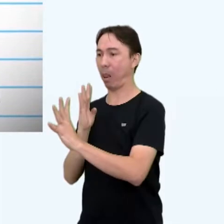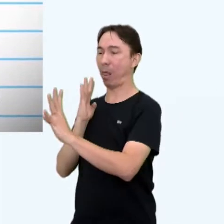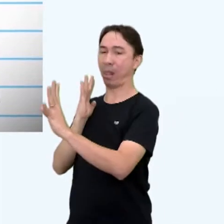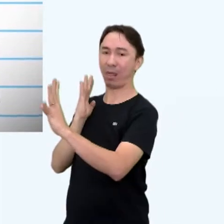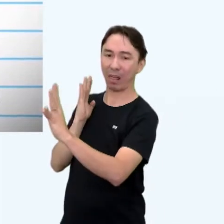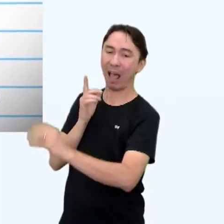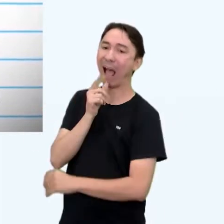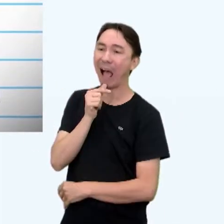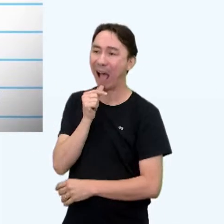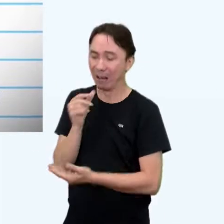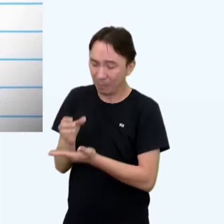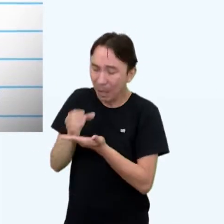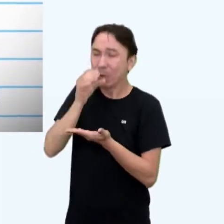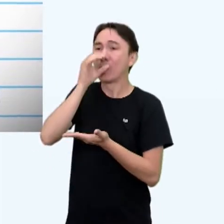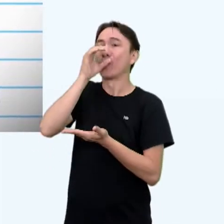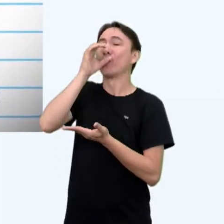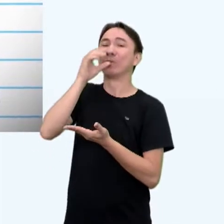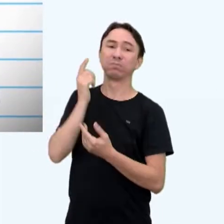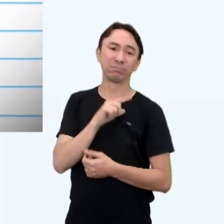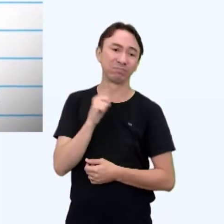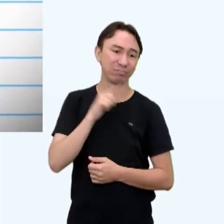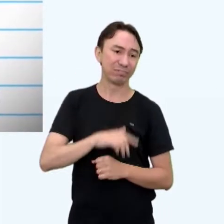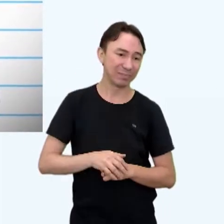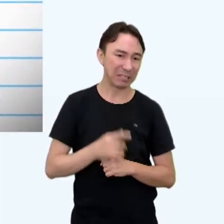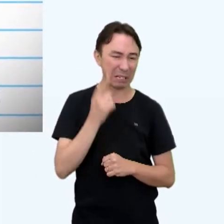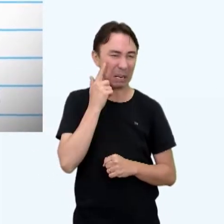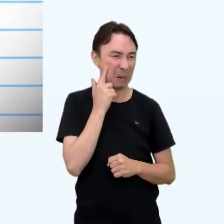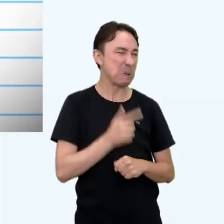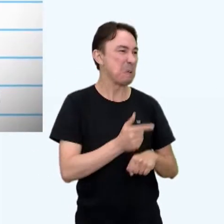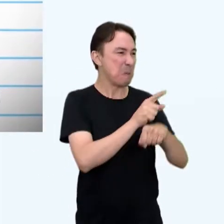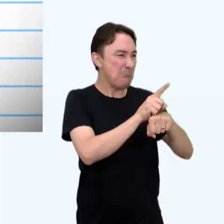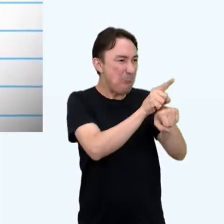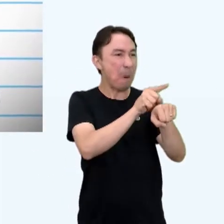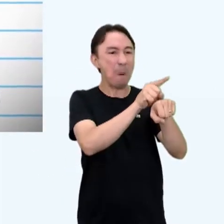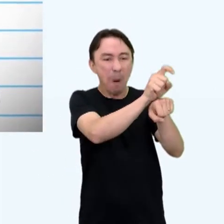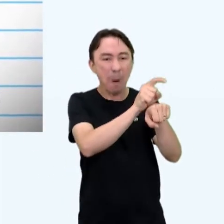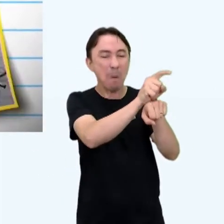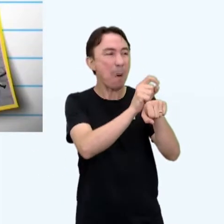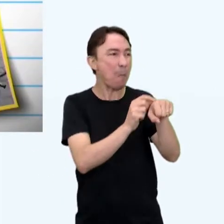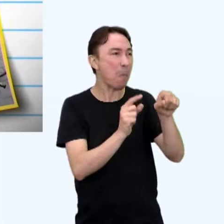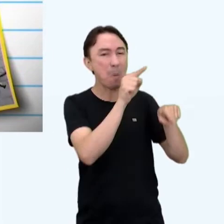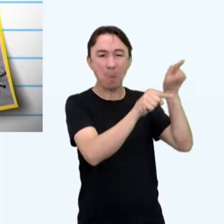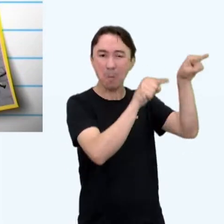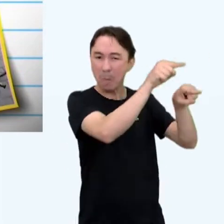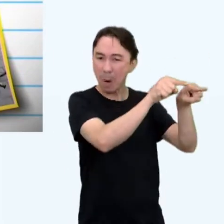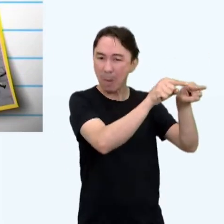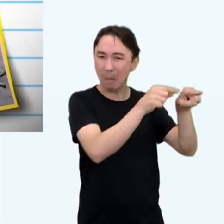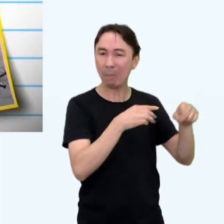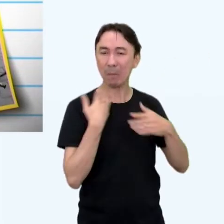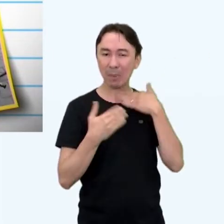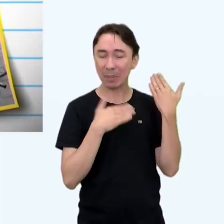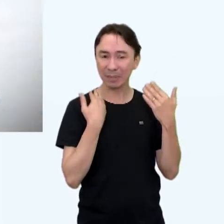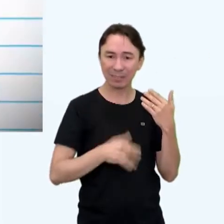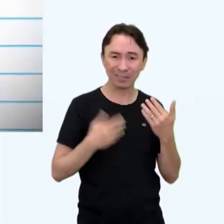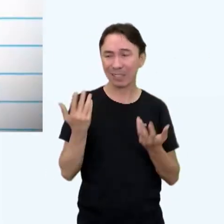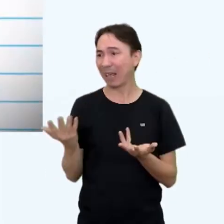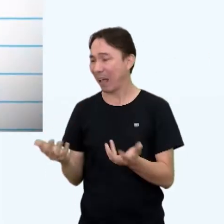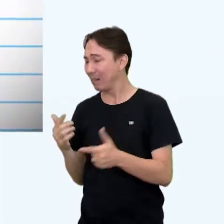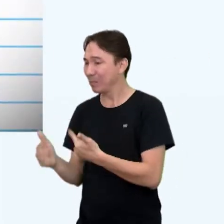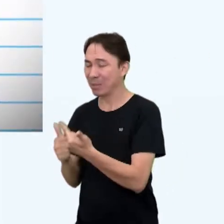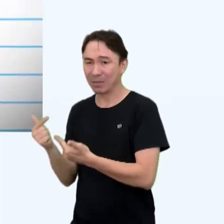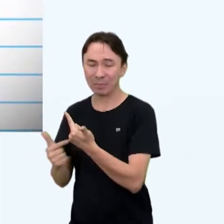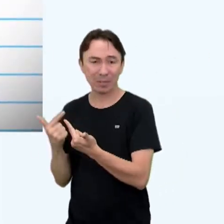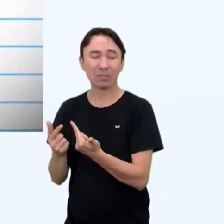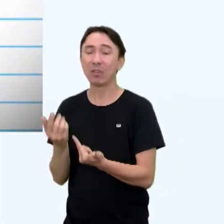alguns países gastam milhões em armas, muitas famílias trabalham exaustivamente apenas para sobreviver. Com os objetivos do milênio firmados no